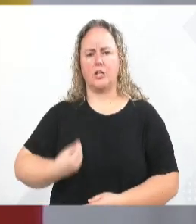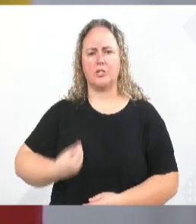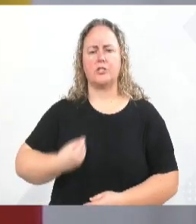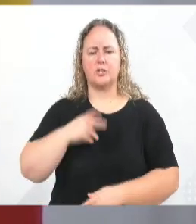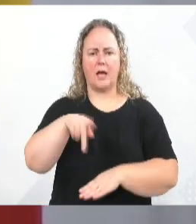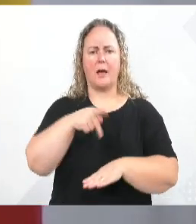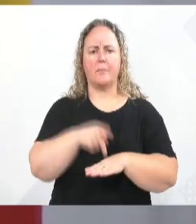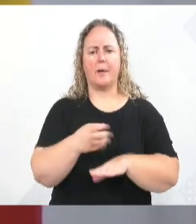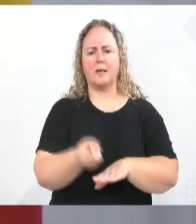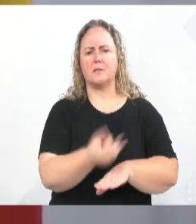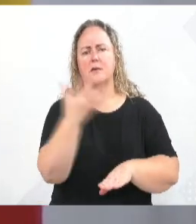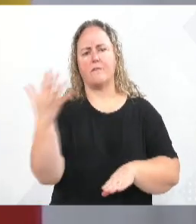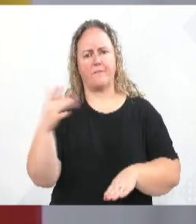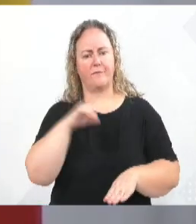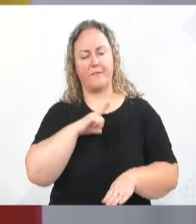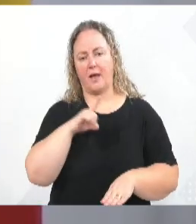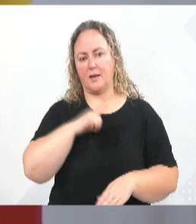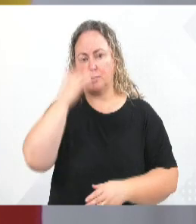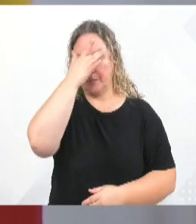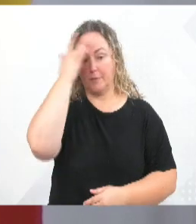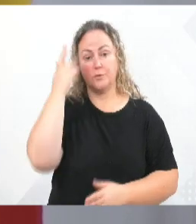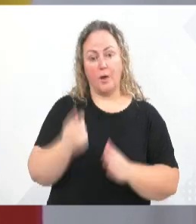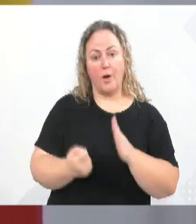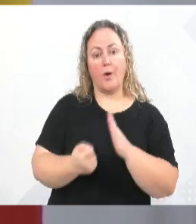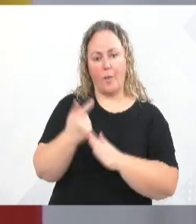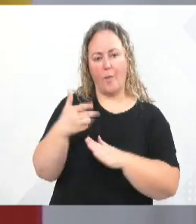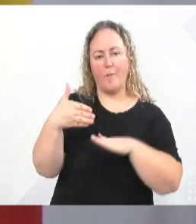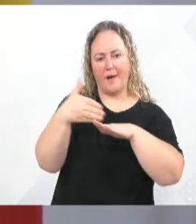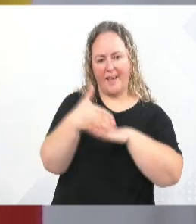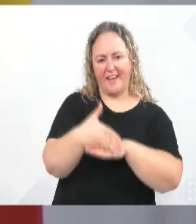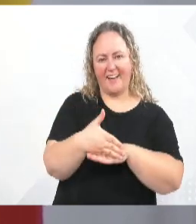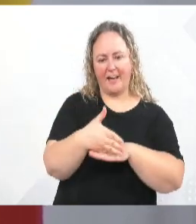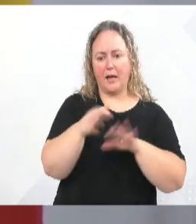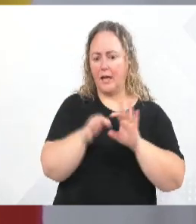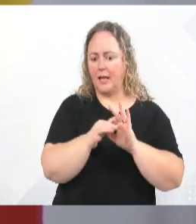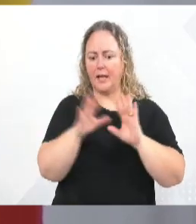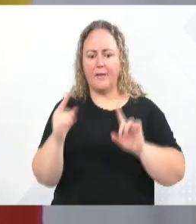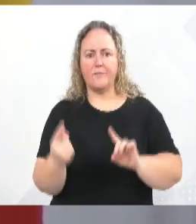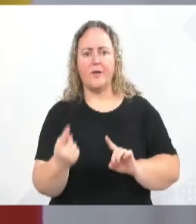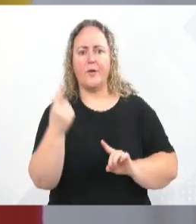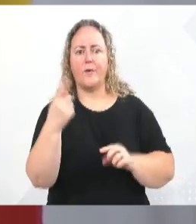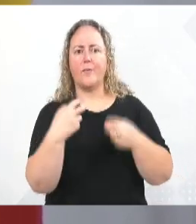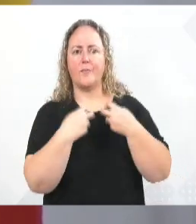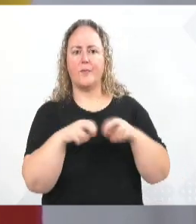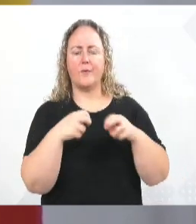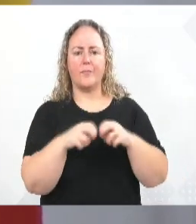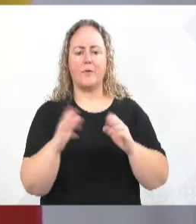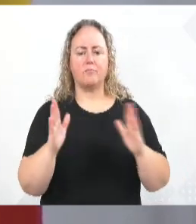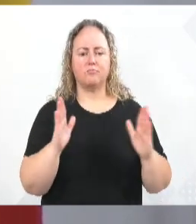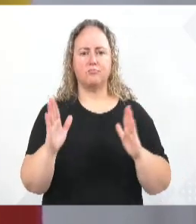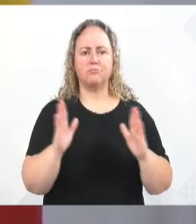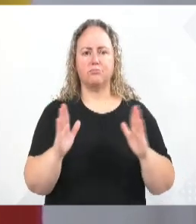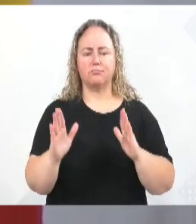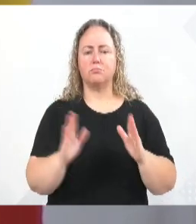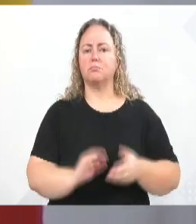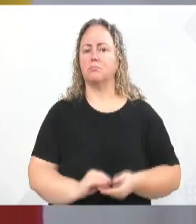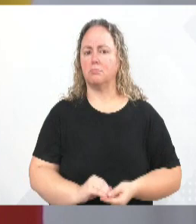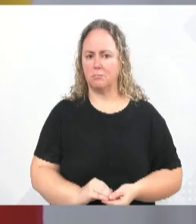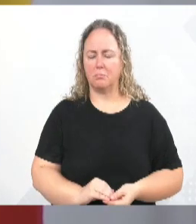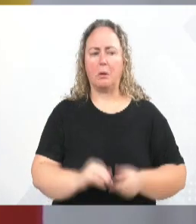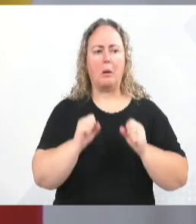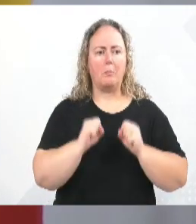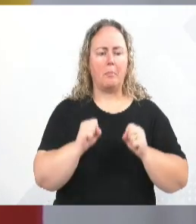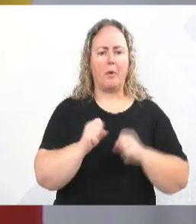países desenvolvidos, onde a pessoa compra um bilhete que garante acesso livre ao transporte público durante um período pré-determinado, seja ele